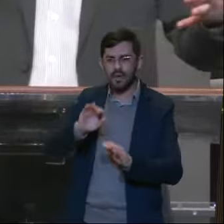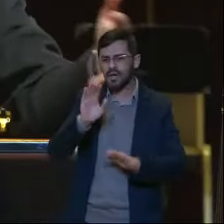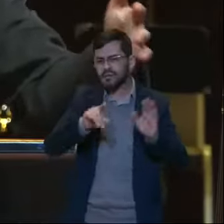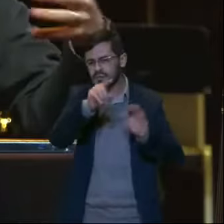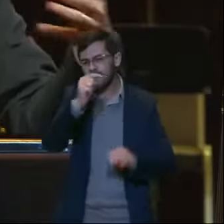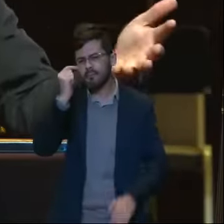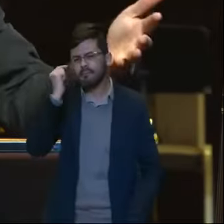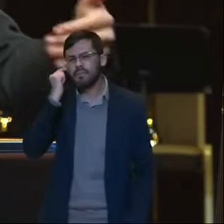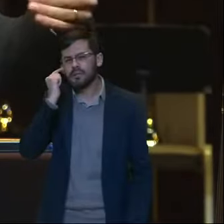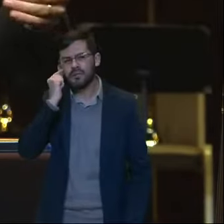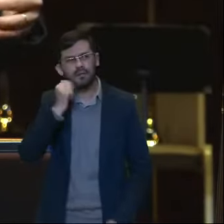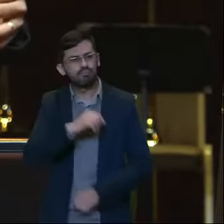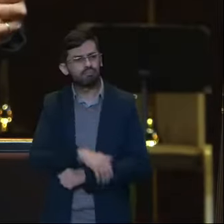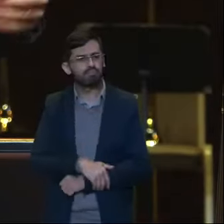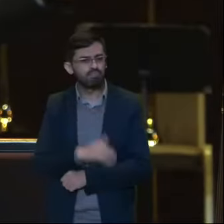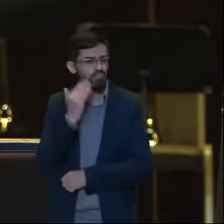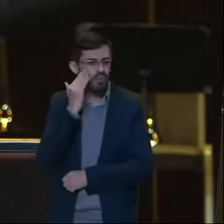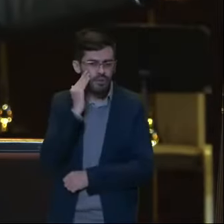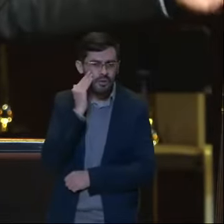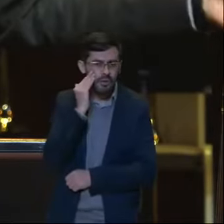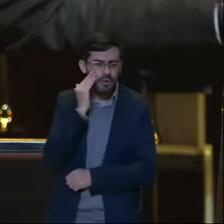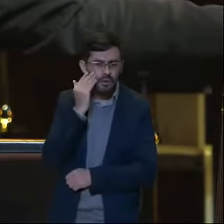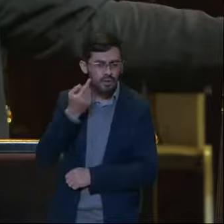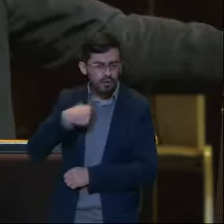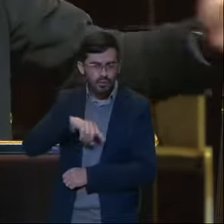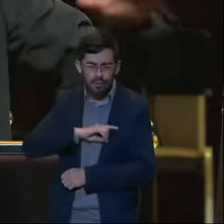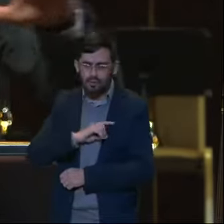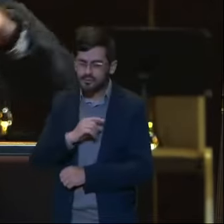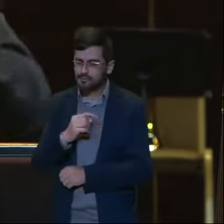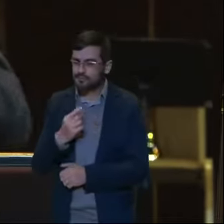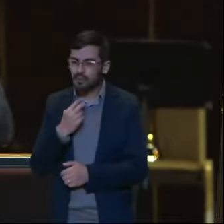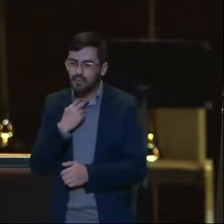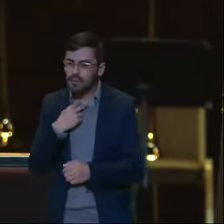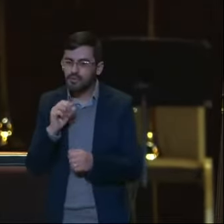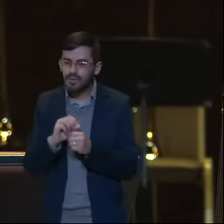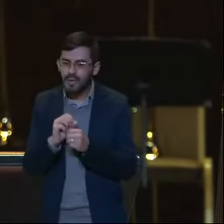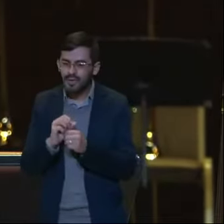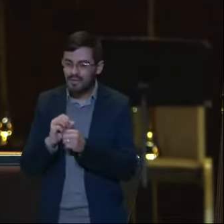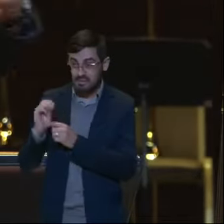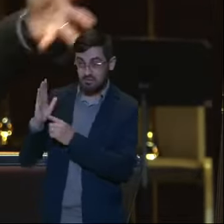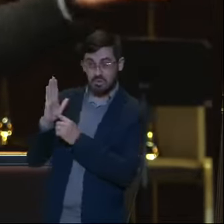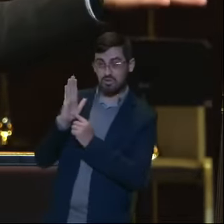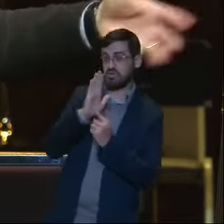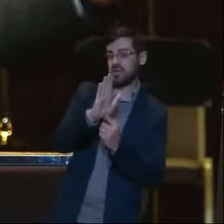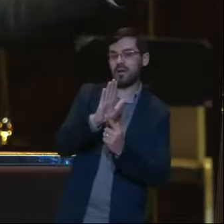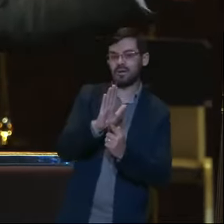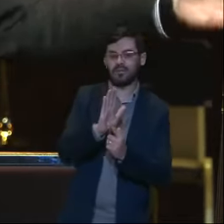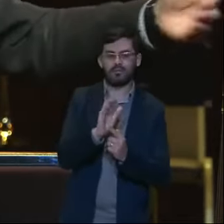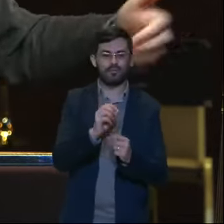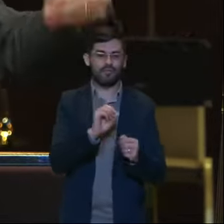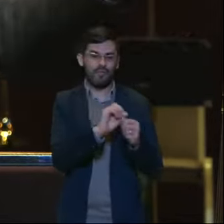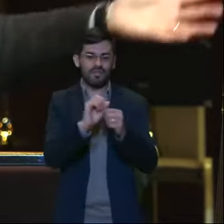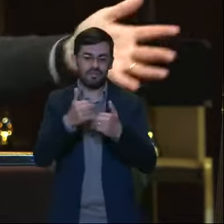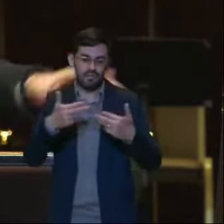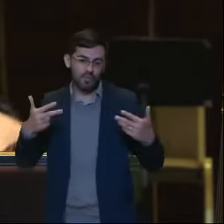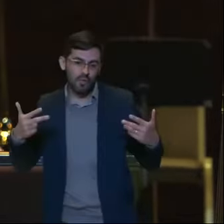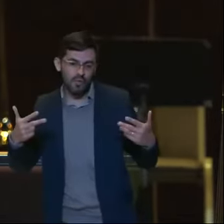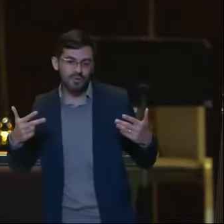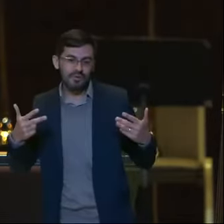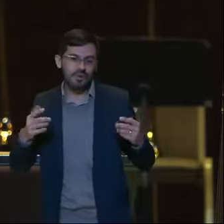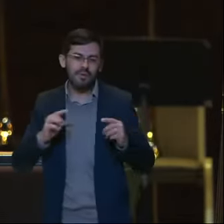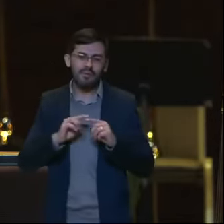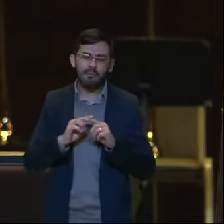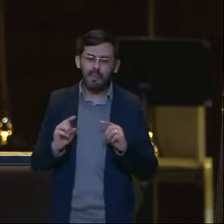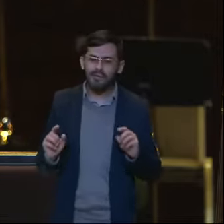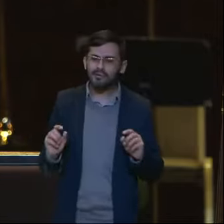assim: mas Jesus, agora eu não entendi. Você falou que a gente não deve fazer algo na frente dos outros, mas agora o Senhor está falando que a nossa luz vai brilhar e que isso vai